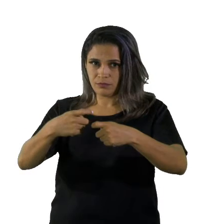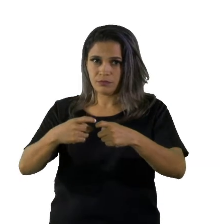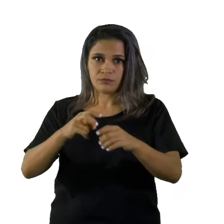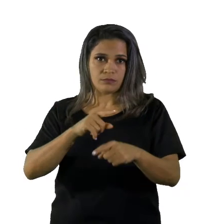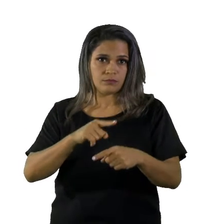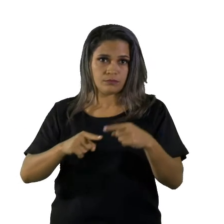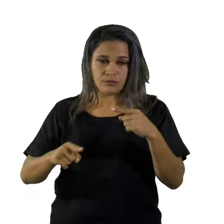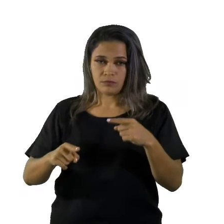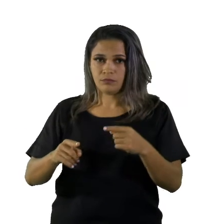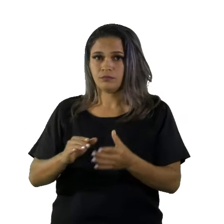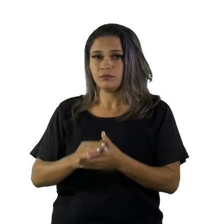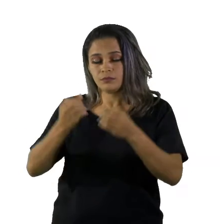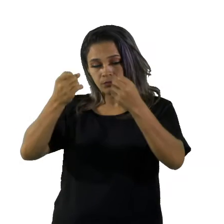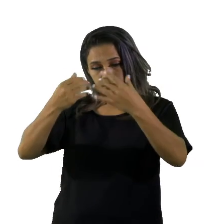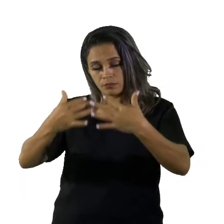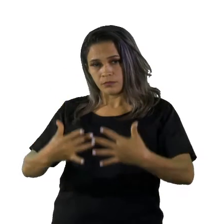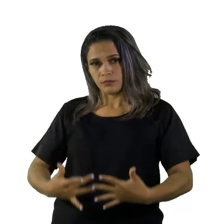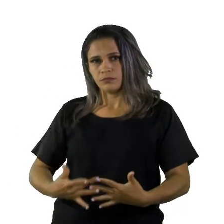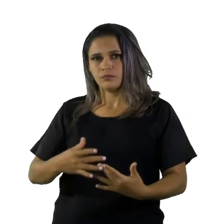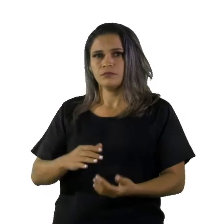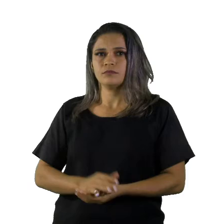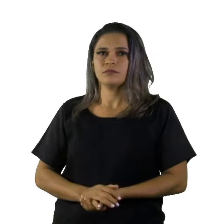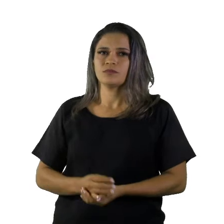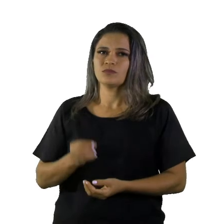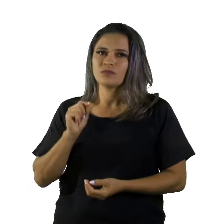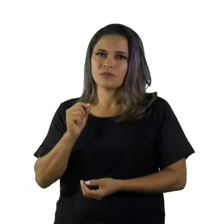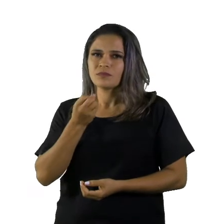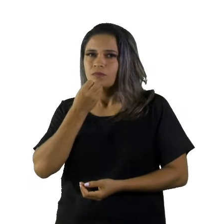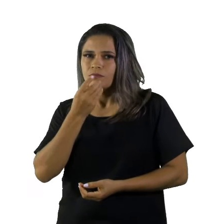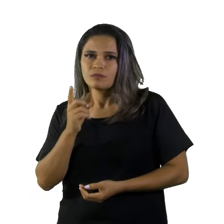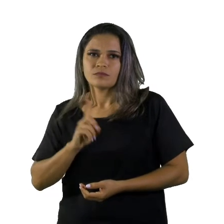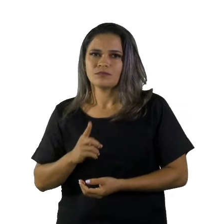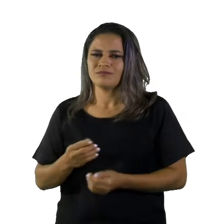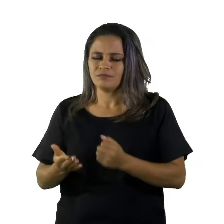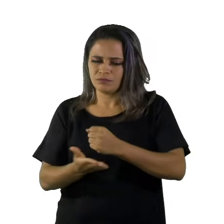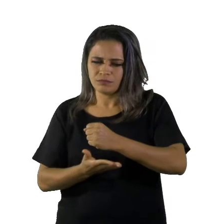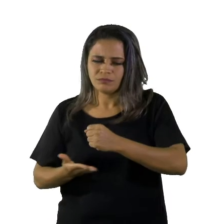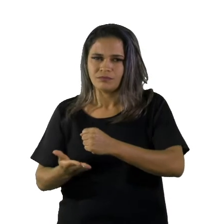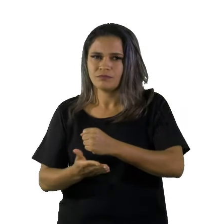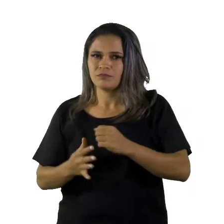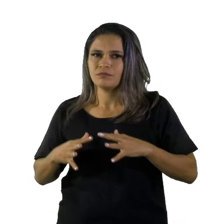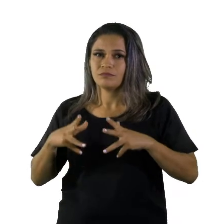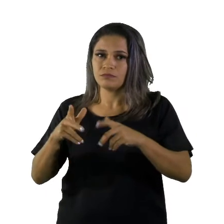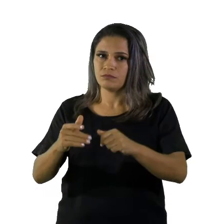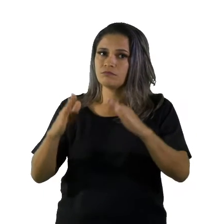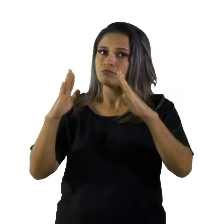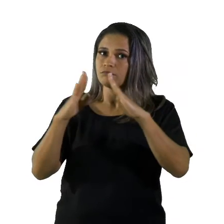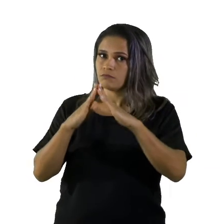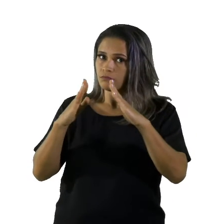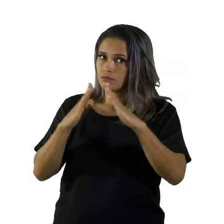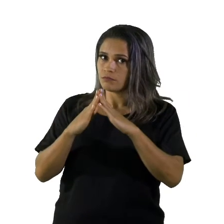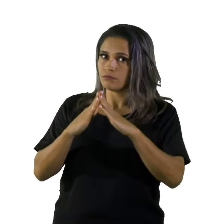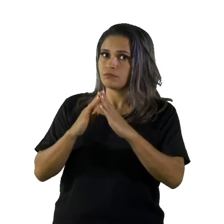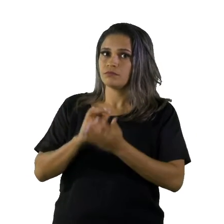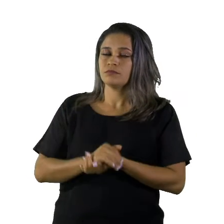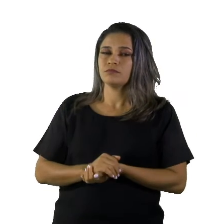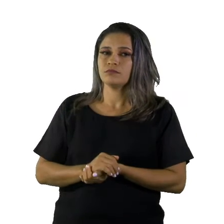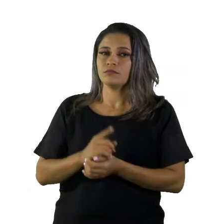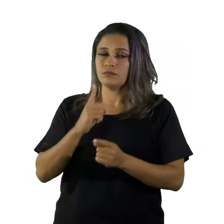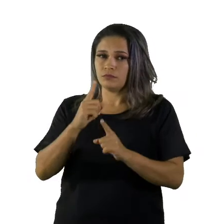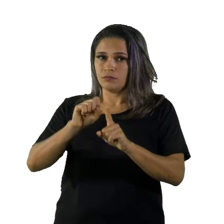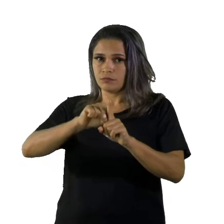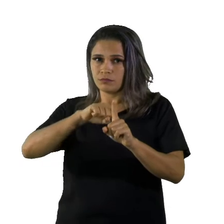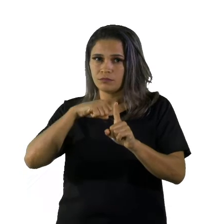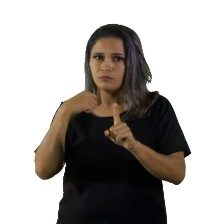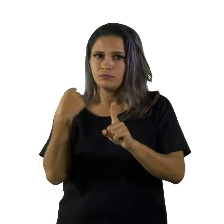ser considerado bom. A base de todo aprendizado se dá em casa. O primeiro meio social em que a